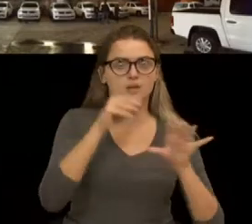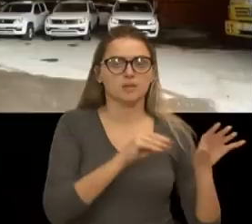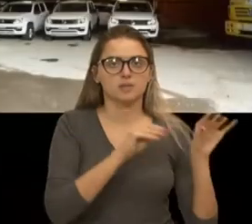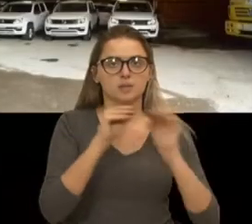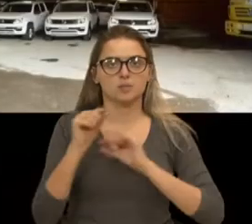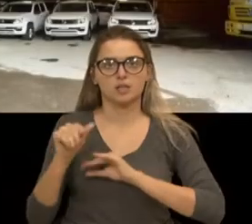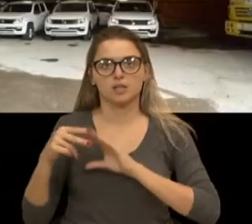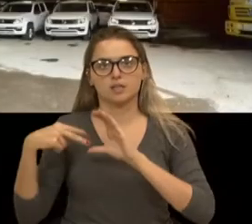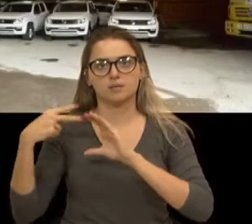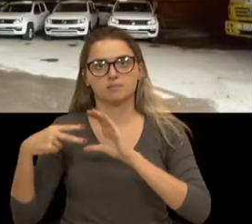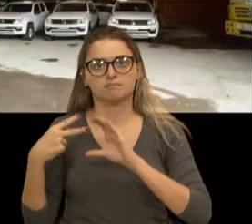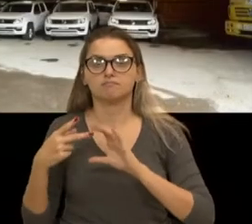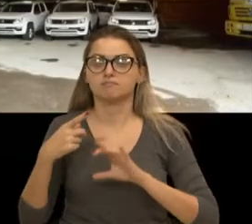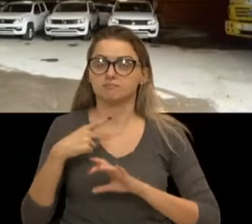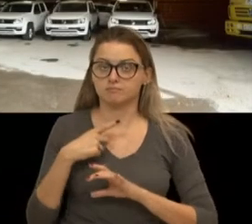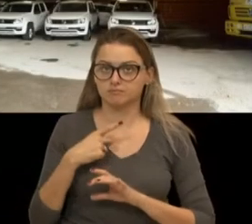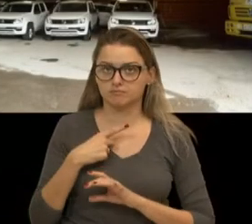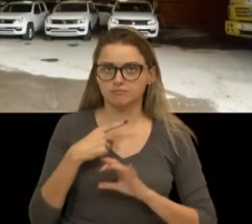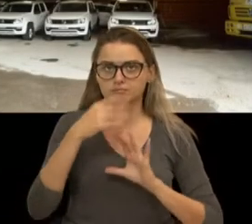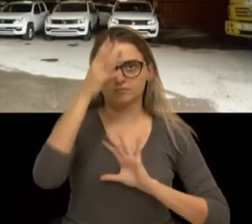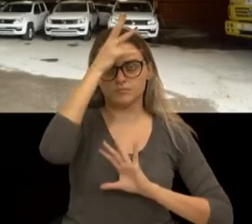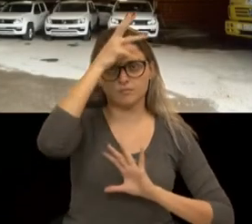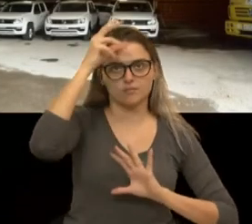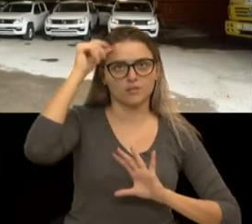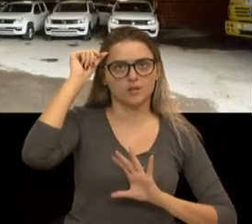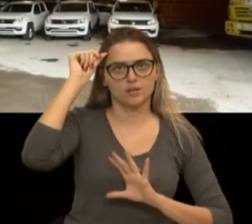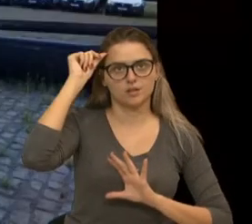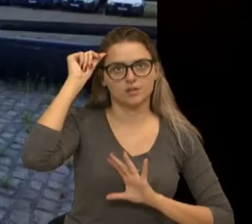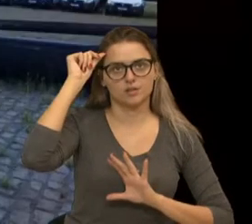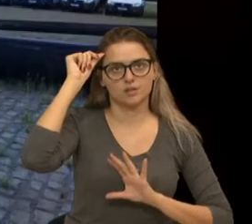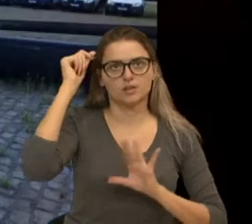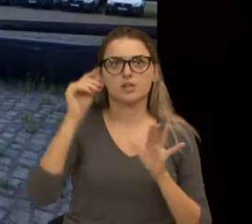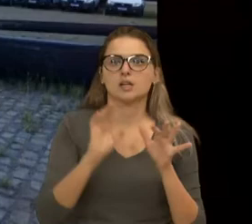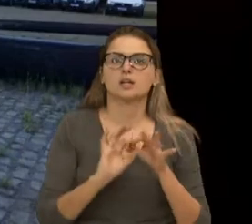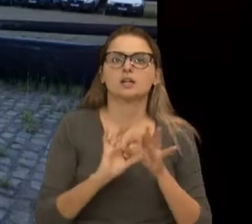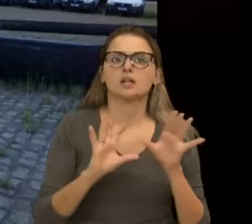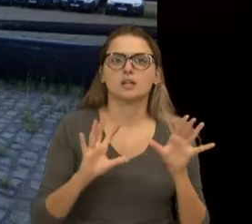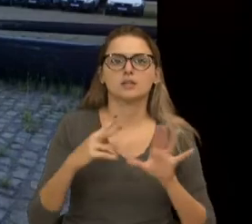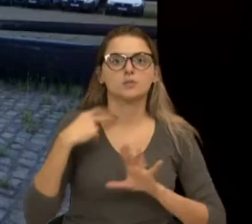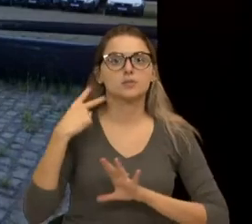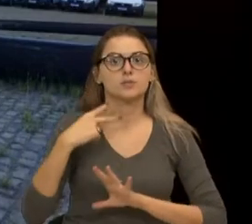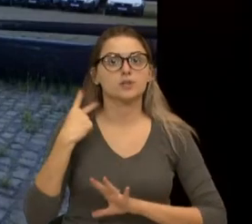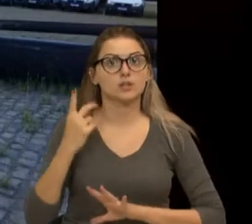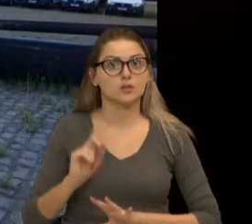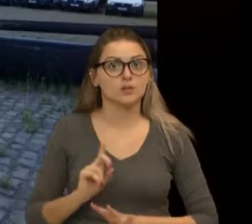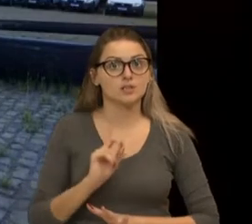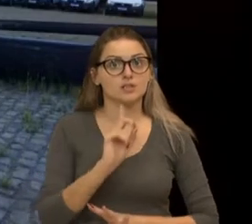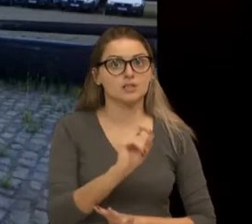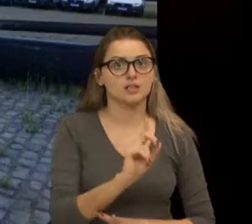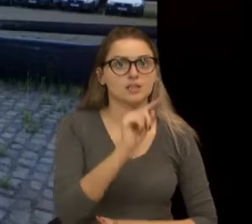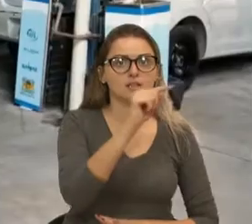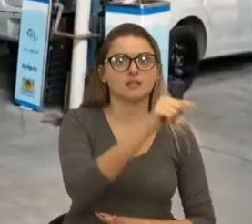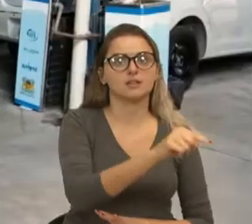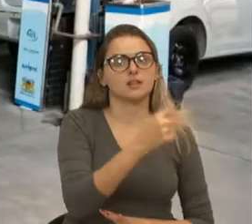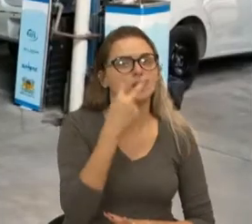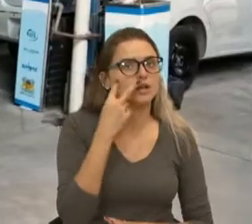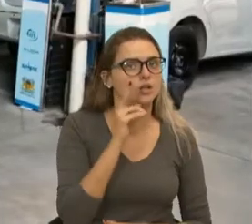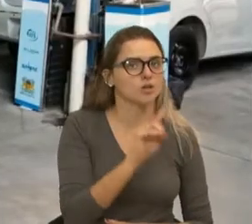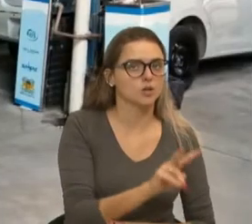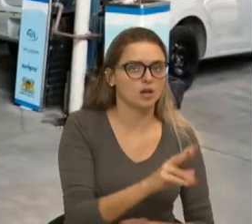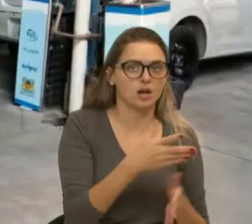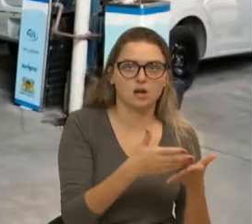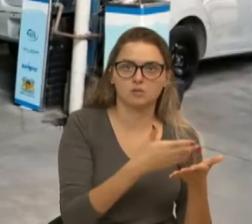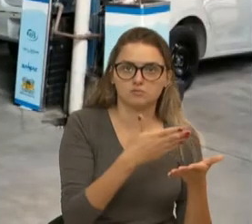muitas vezes a prefeitura colocava à disposição dos vereadores a ir lá e